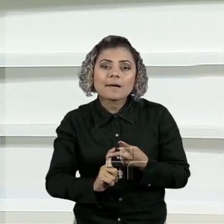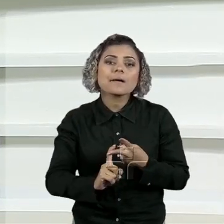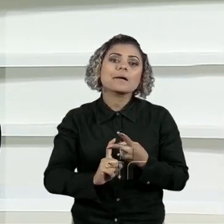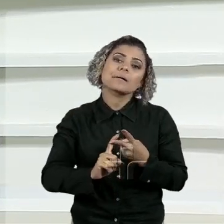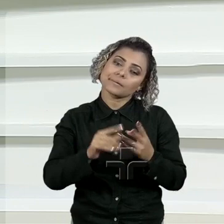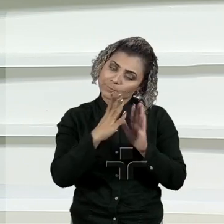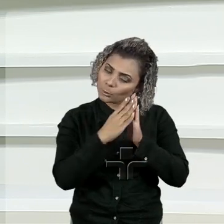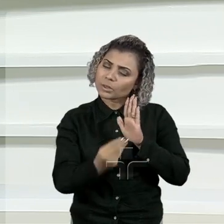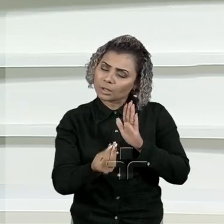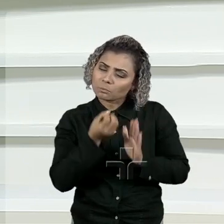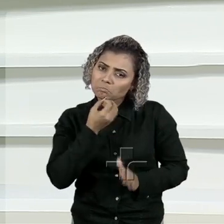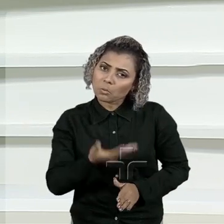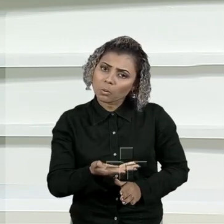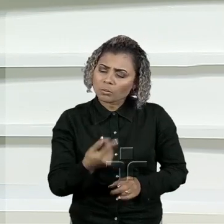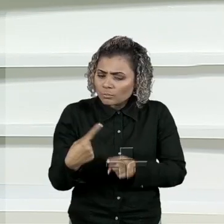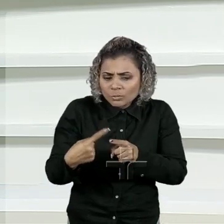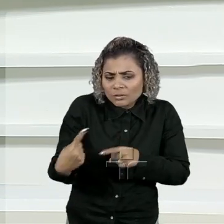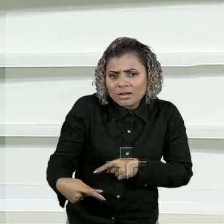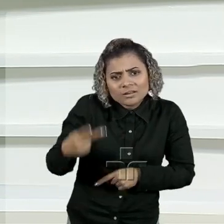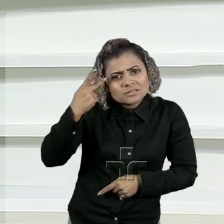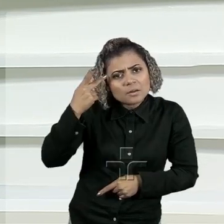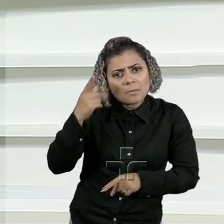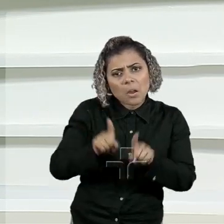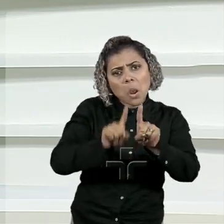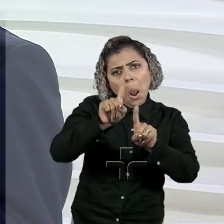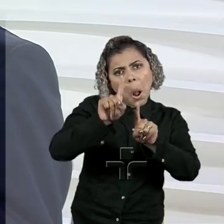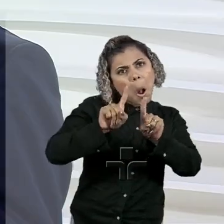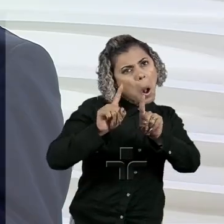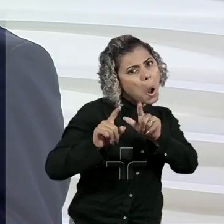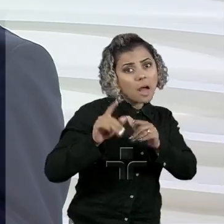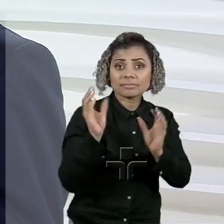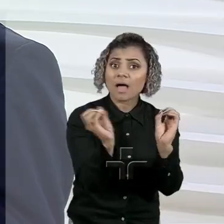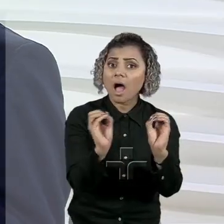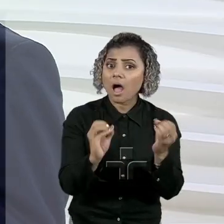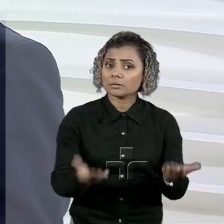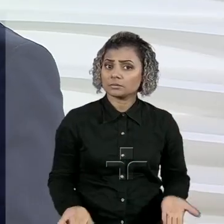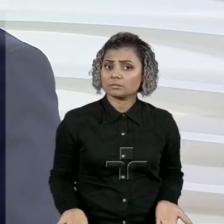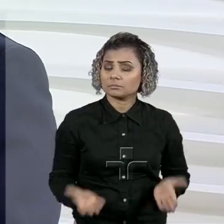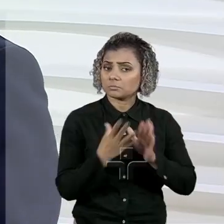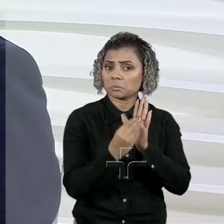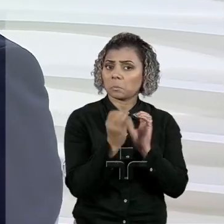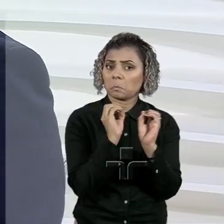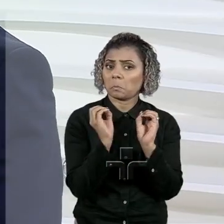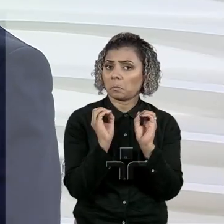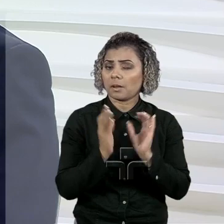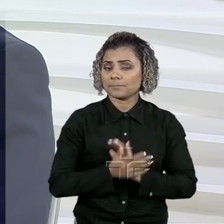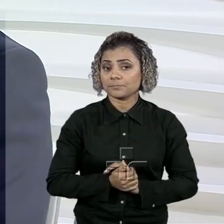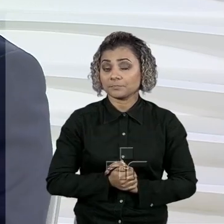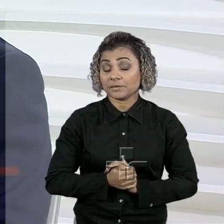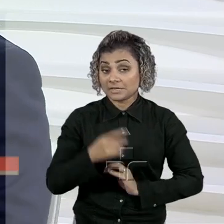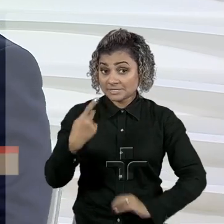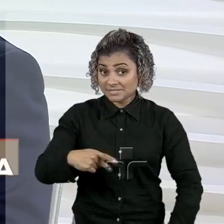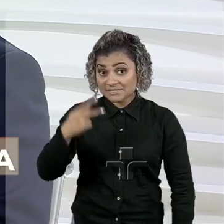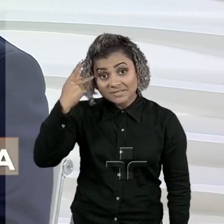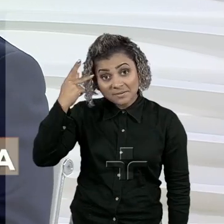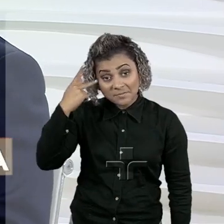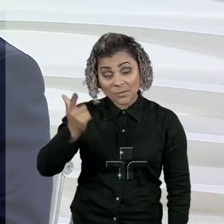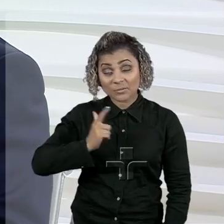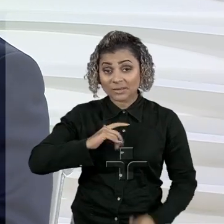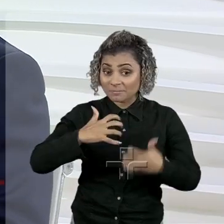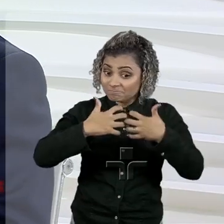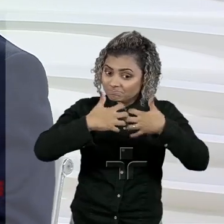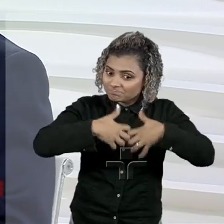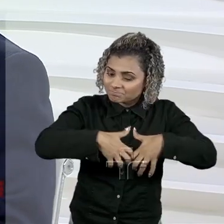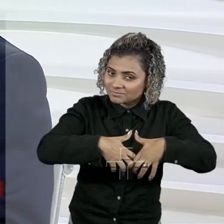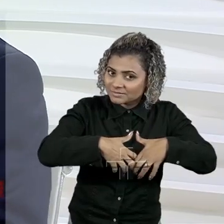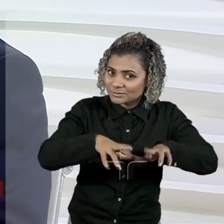um exemplo. Por que São Paulo não lidera também na educação? Bom, eu acho que São Paulo tem uma complexidade que ela